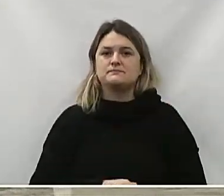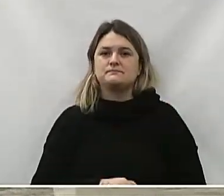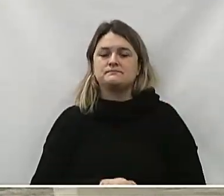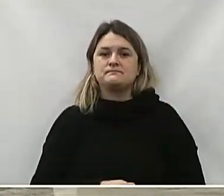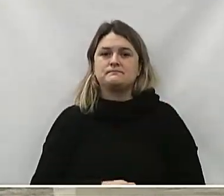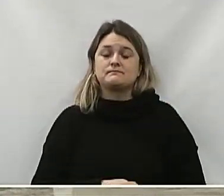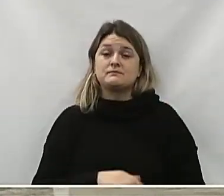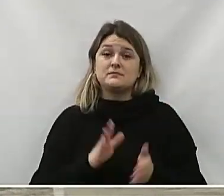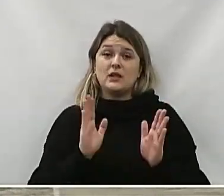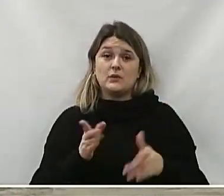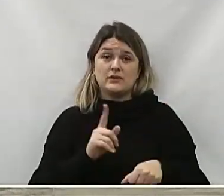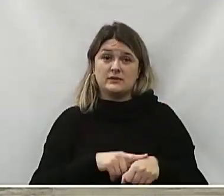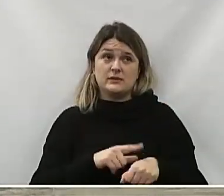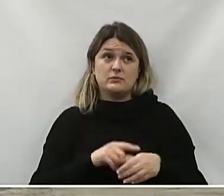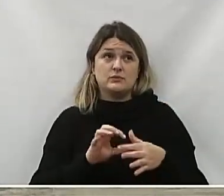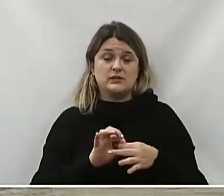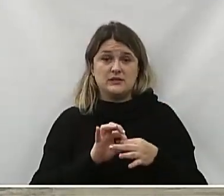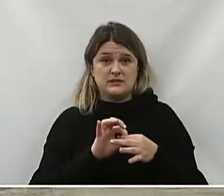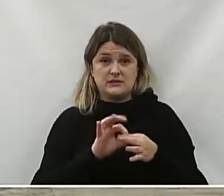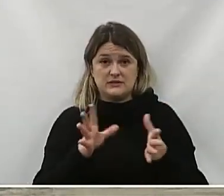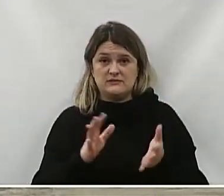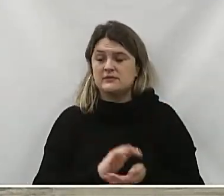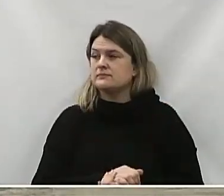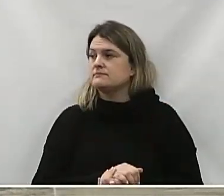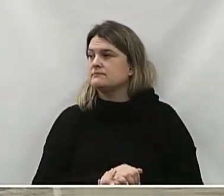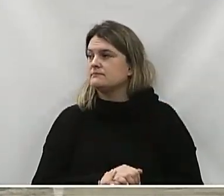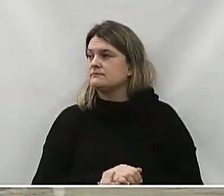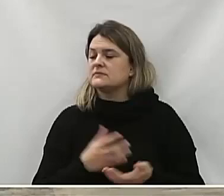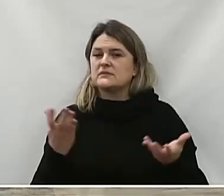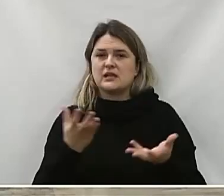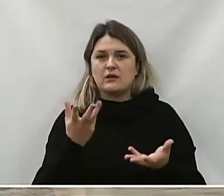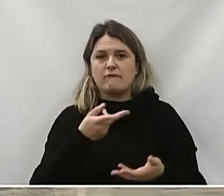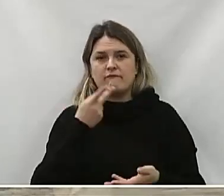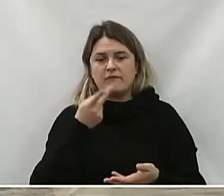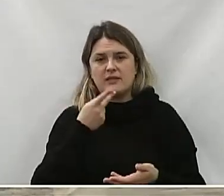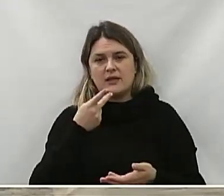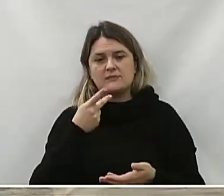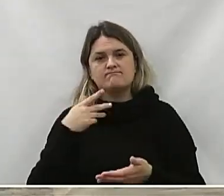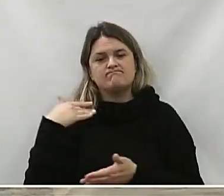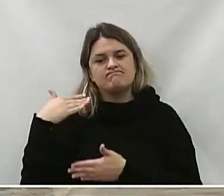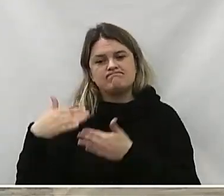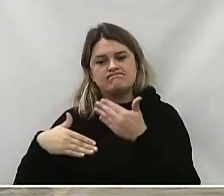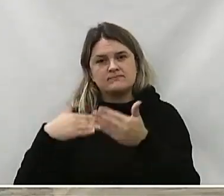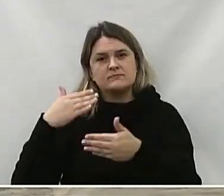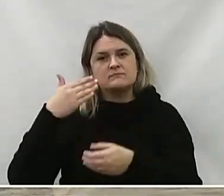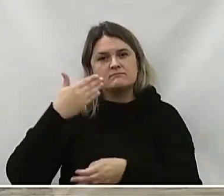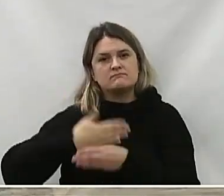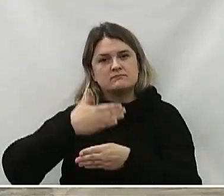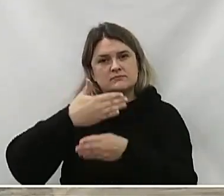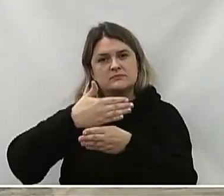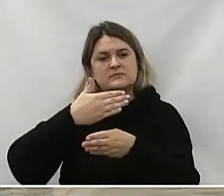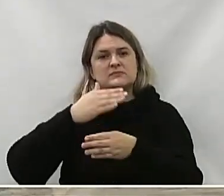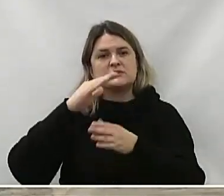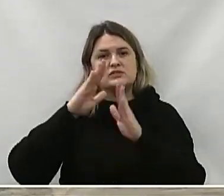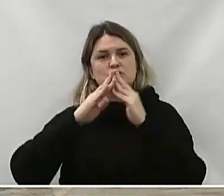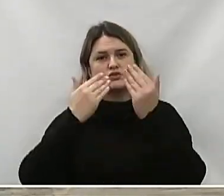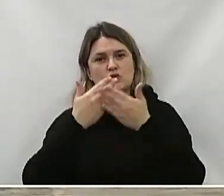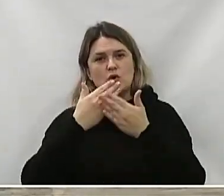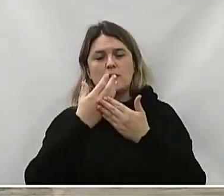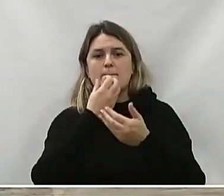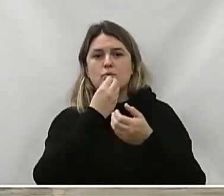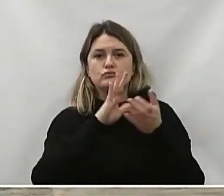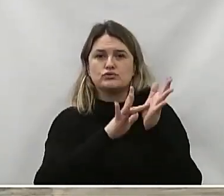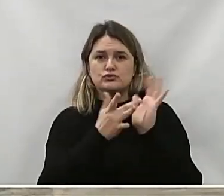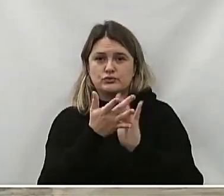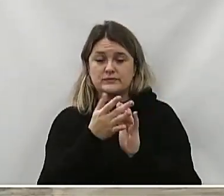na palavra livre Senhor presidente colocar aqui o avanço da obra da do CMEI do Bairro